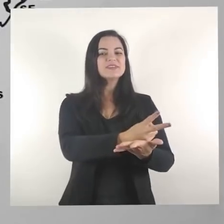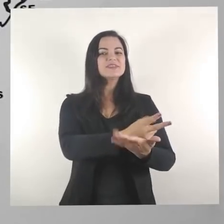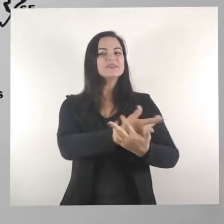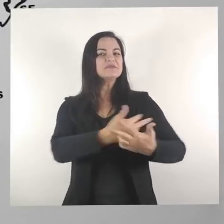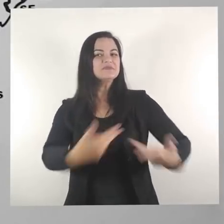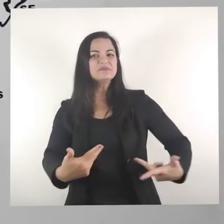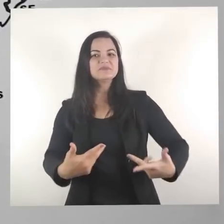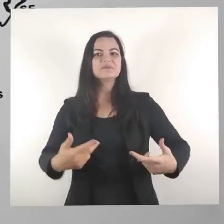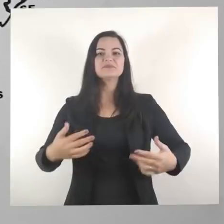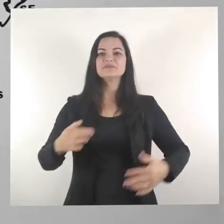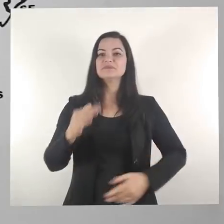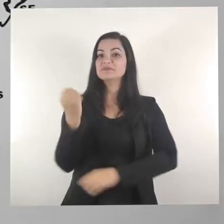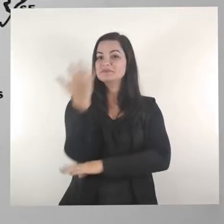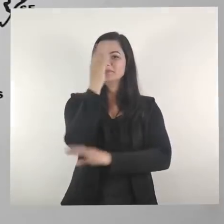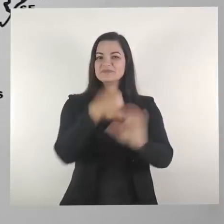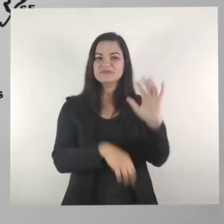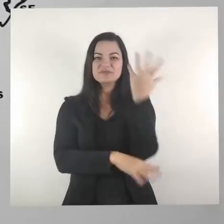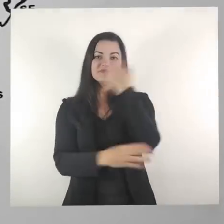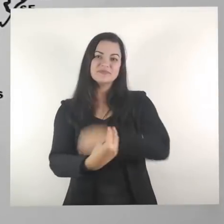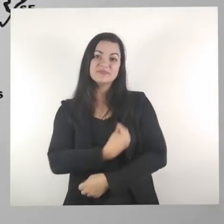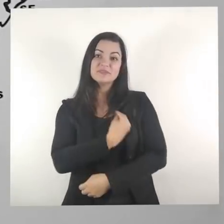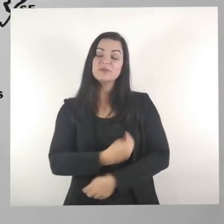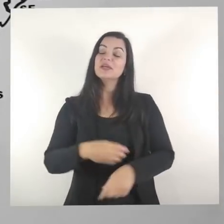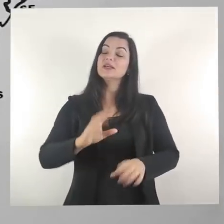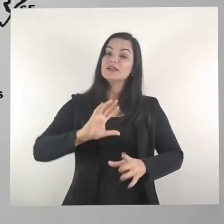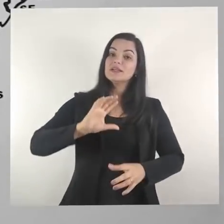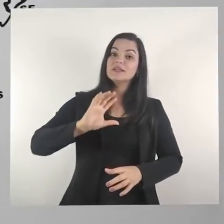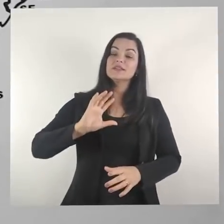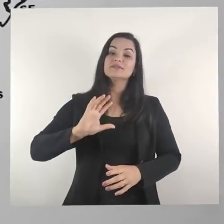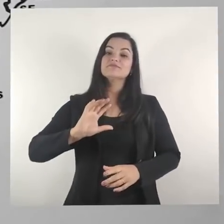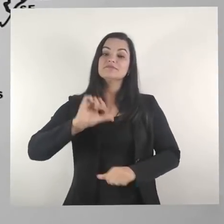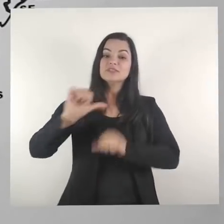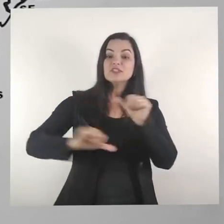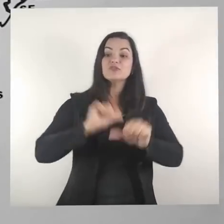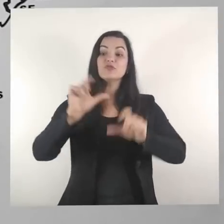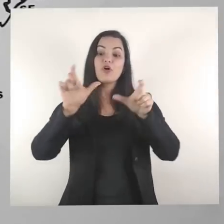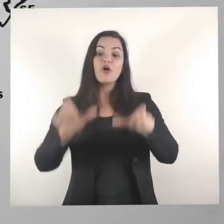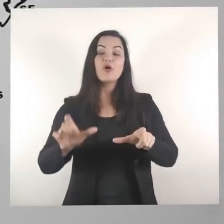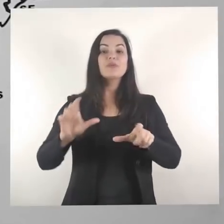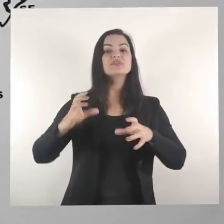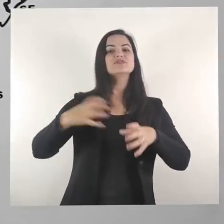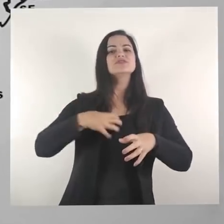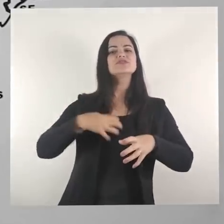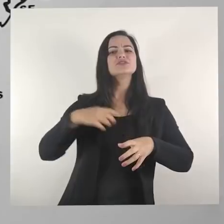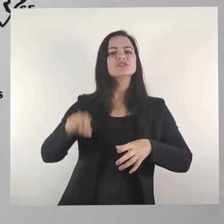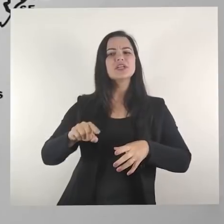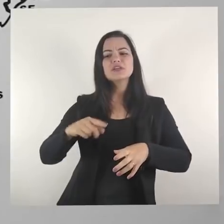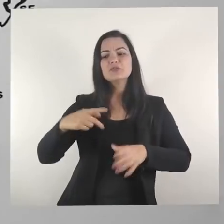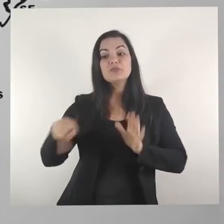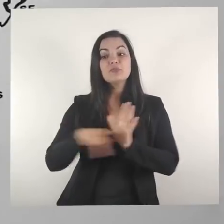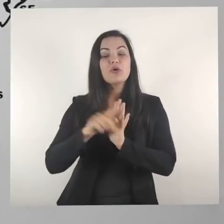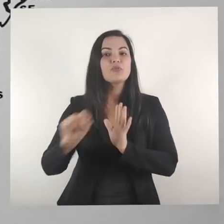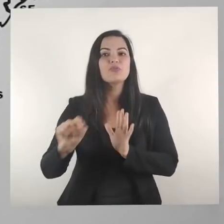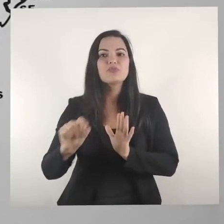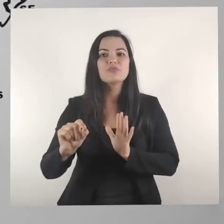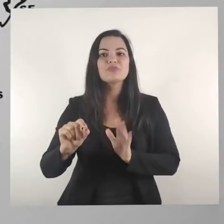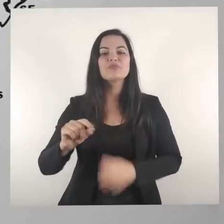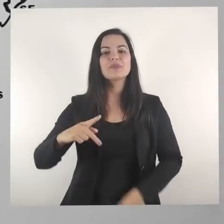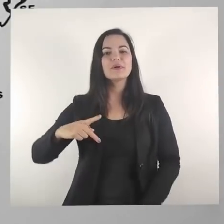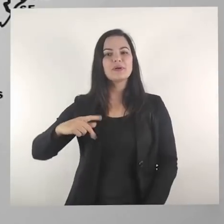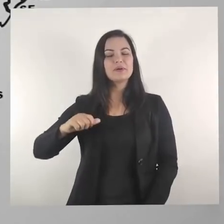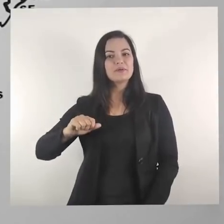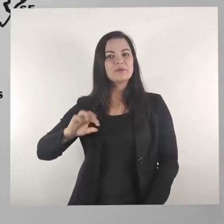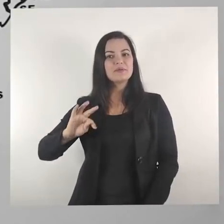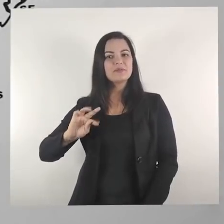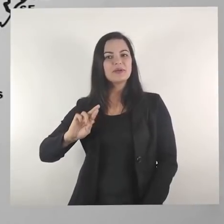se transformam em patrimônio. Lembra que eu te contei o que são patrimônios e o que eles representam? Então,